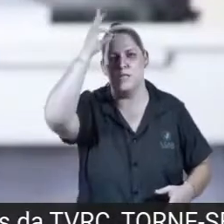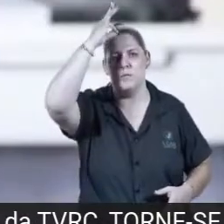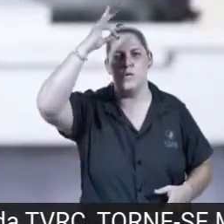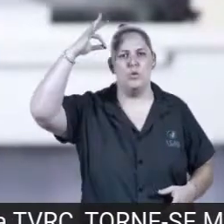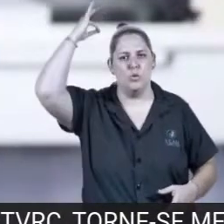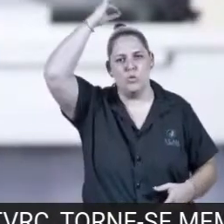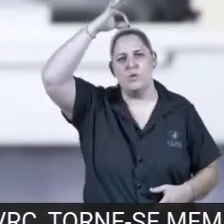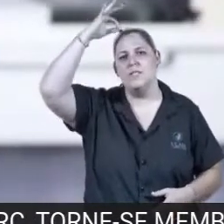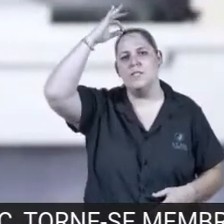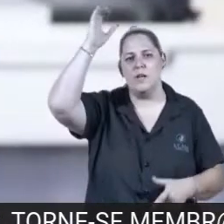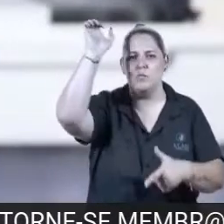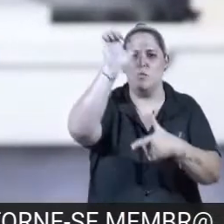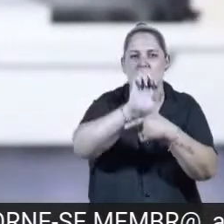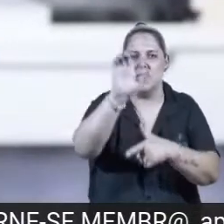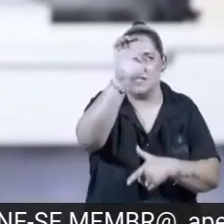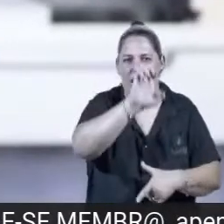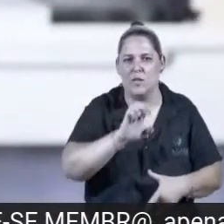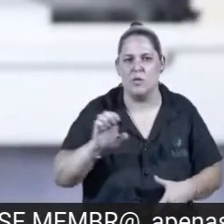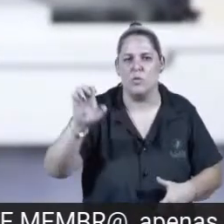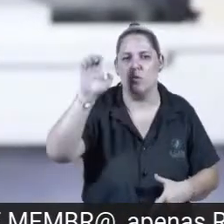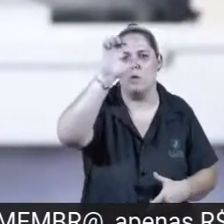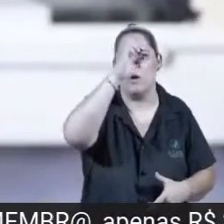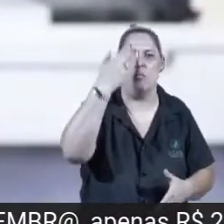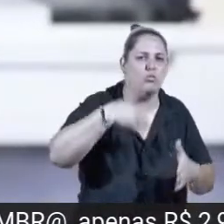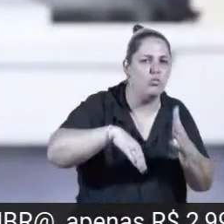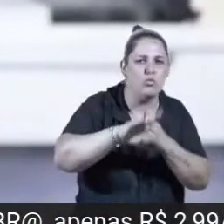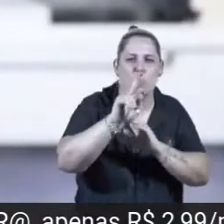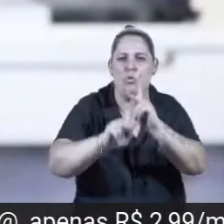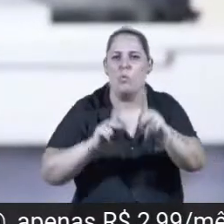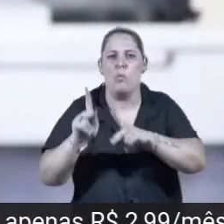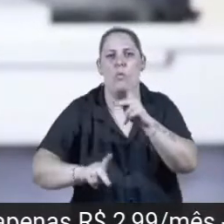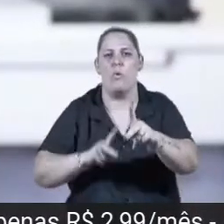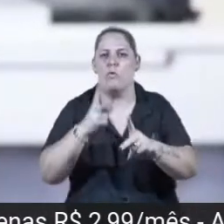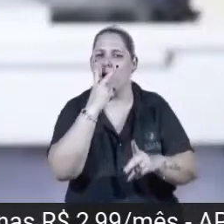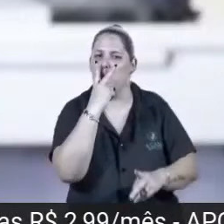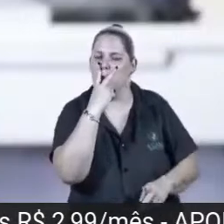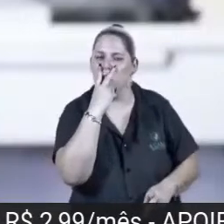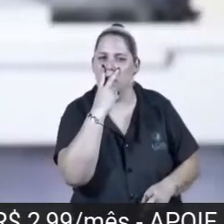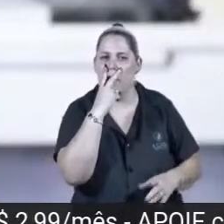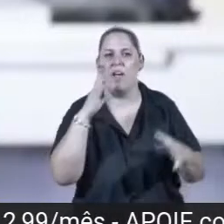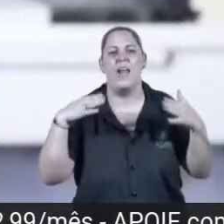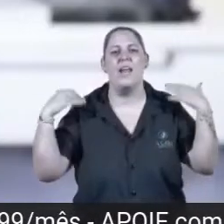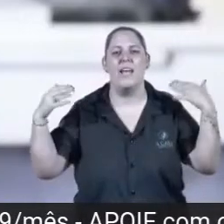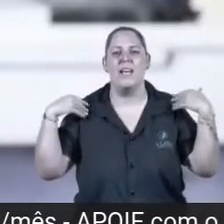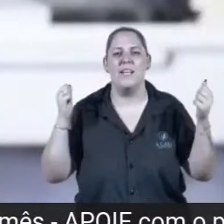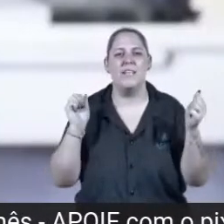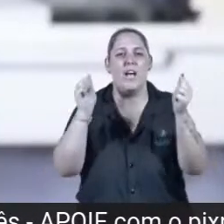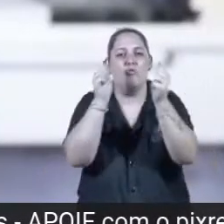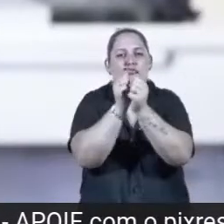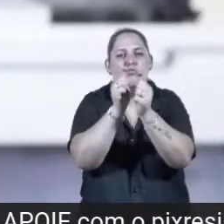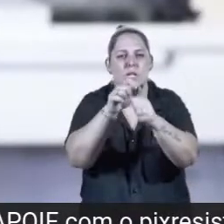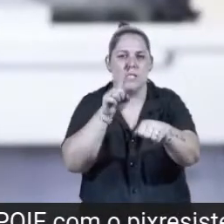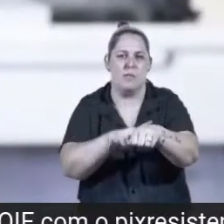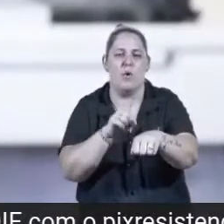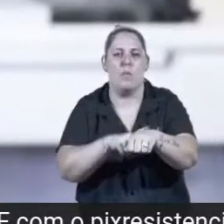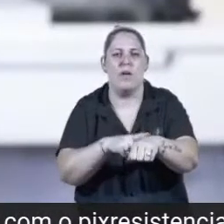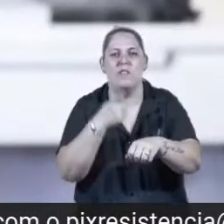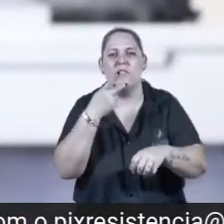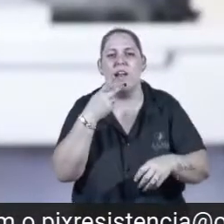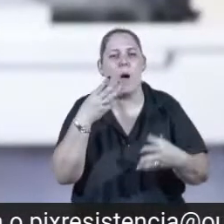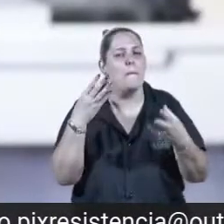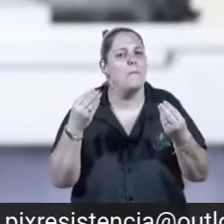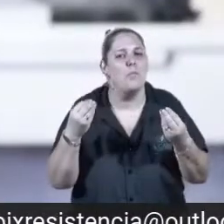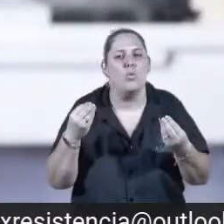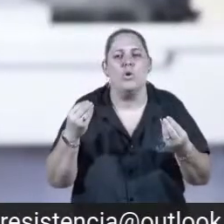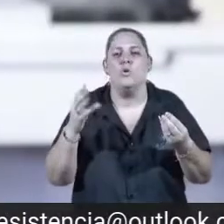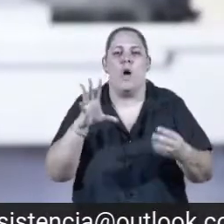estadual, quero cumprimentar toda a nossa militância capixaba. É um prazer muito grande estar participando desse ato. Quero cumprimentar com